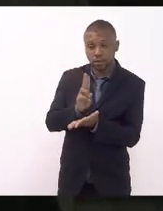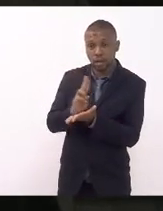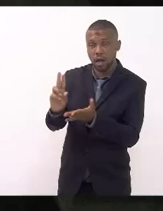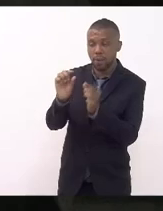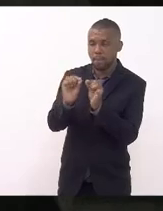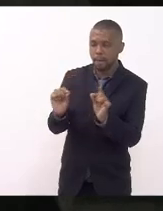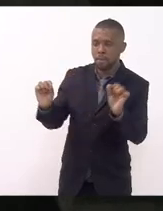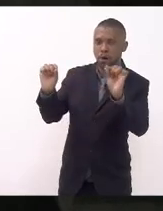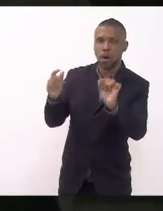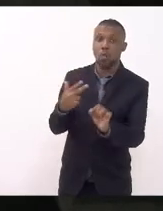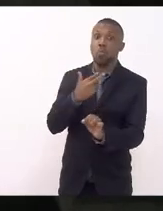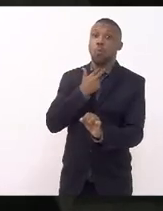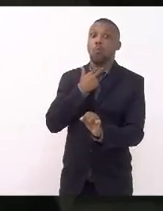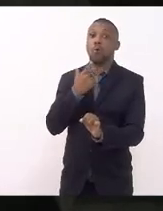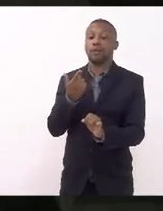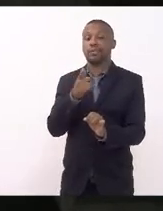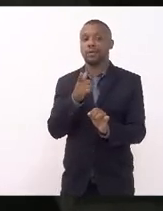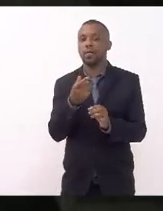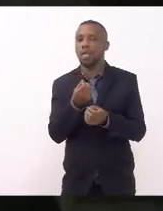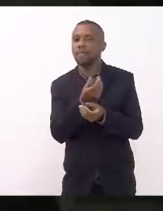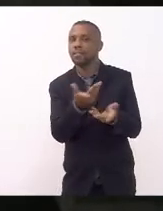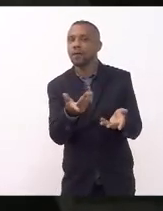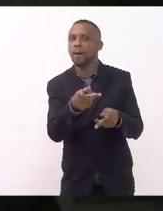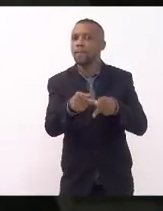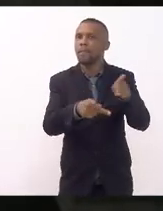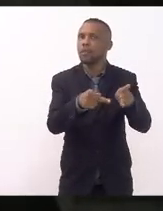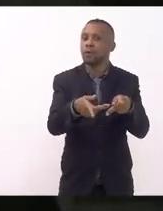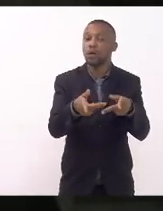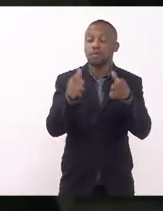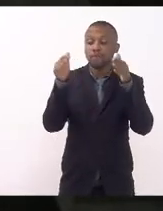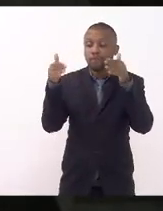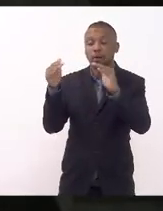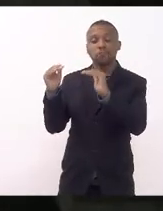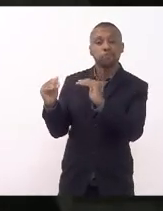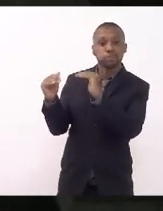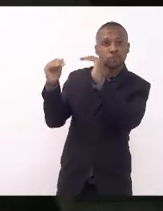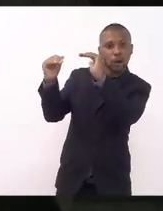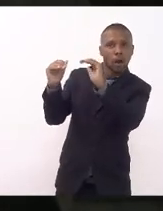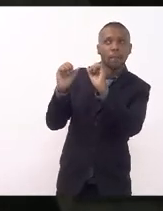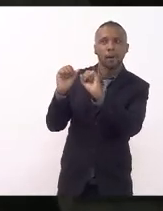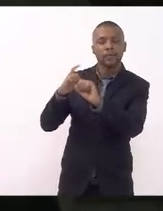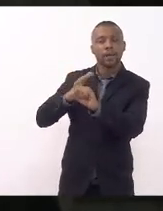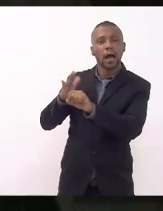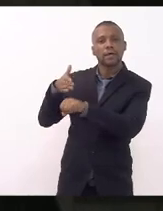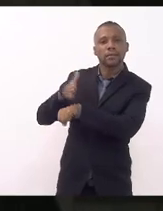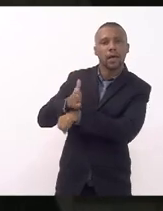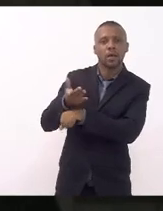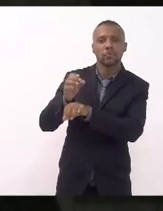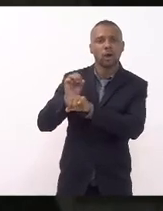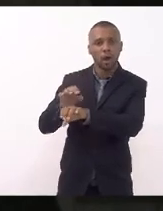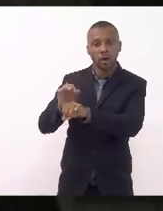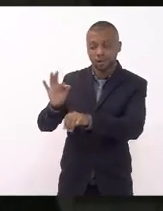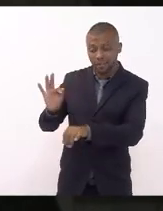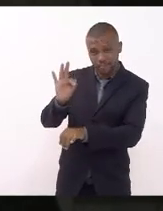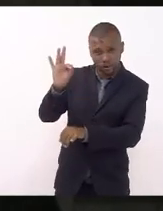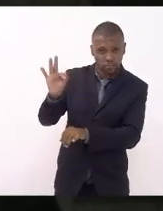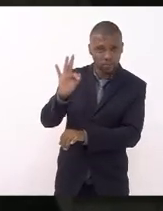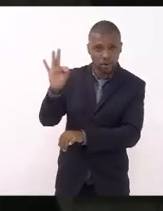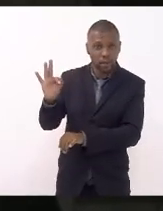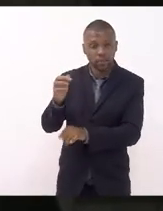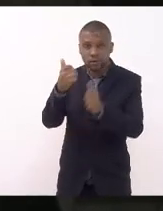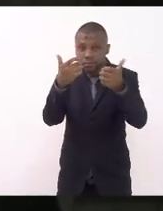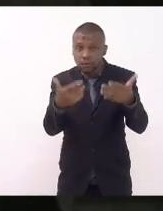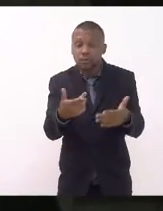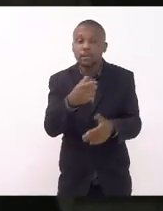não devem ser para a população de modo geral, tem que ser para uma elite que pode ter acesso ao ensino superior, depois dizendo que estudantes